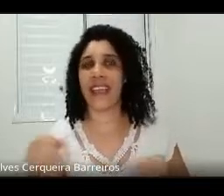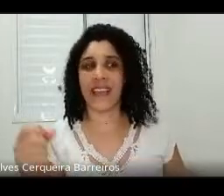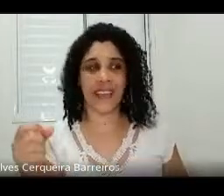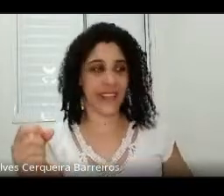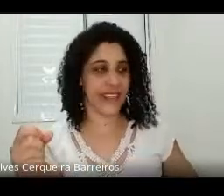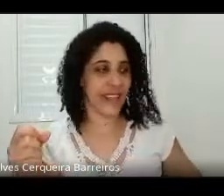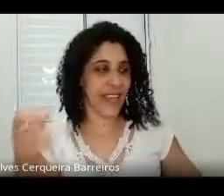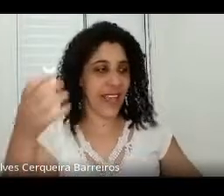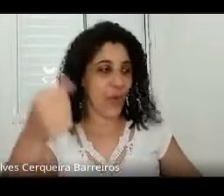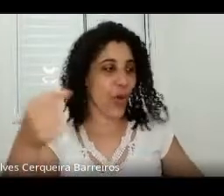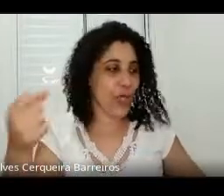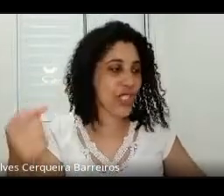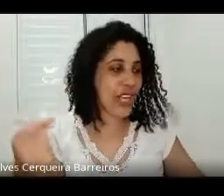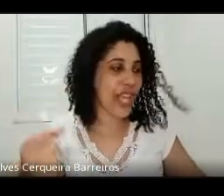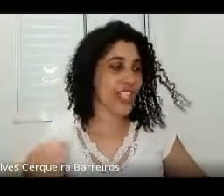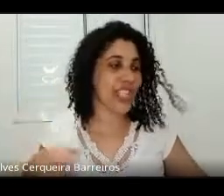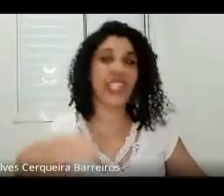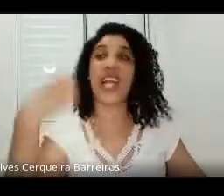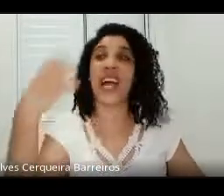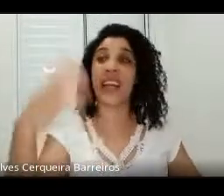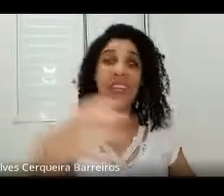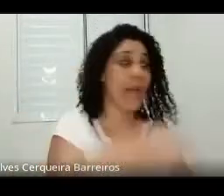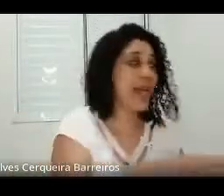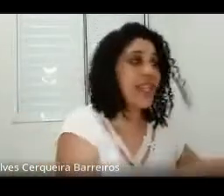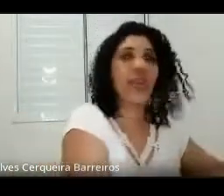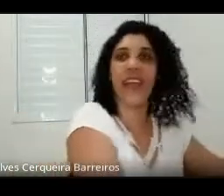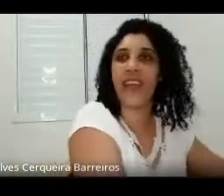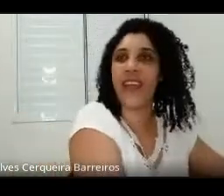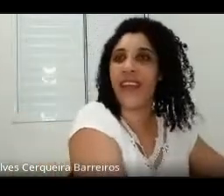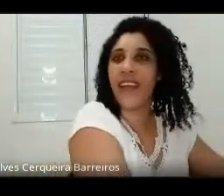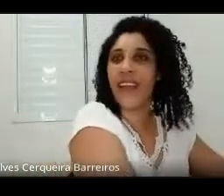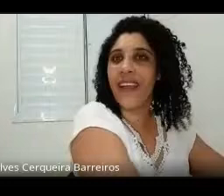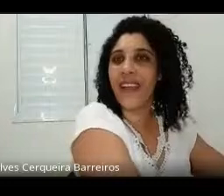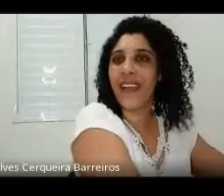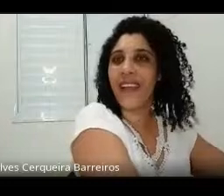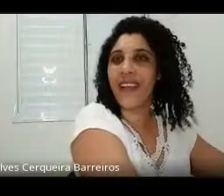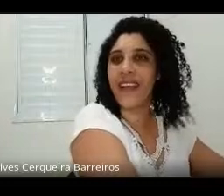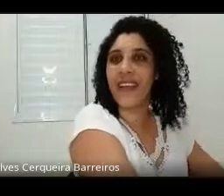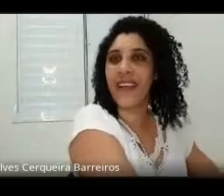É... O outro de leite já lhe remete ao quê?